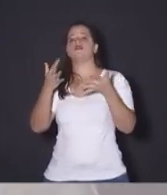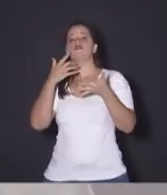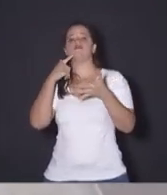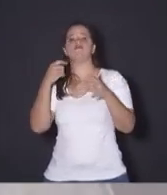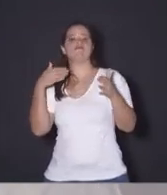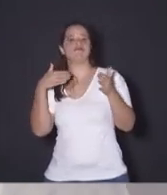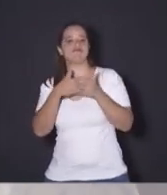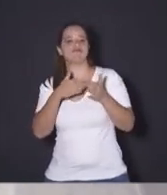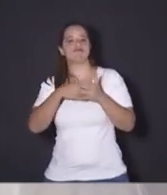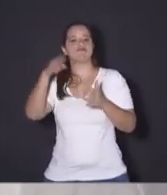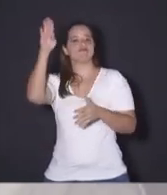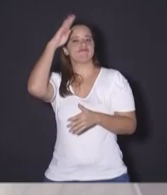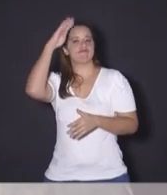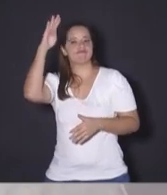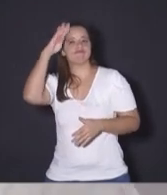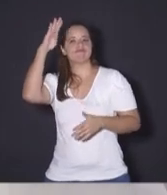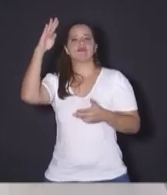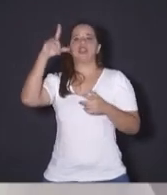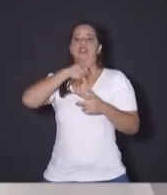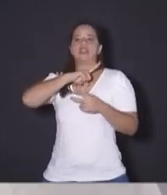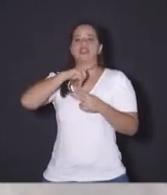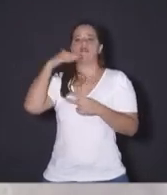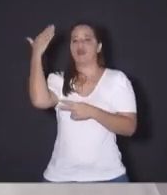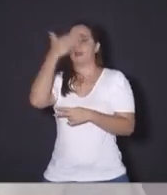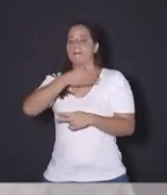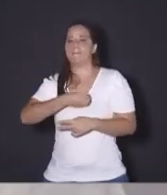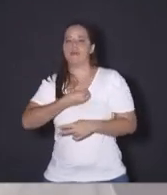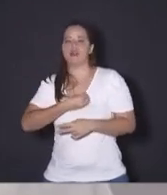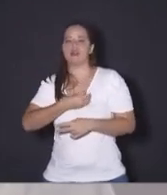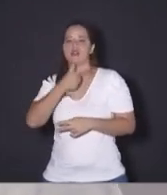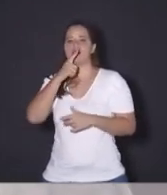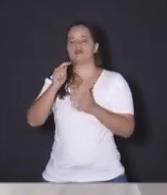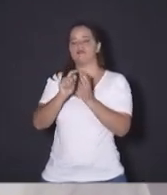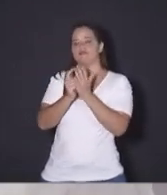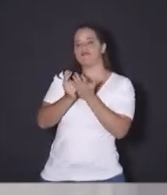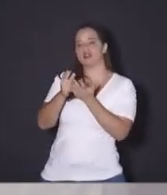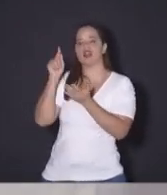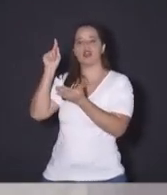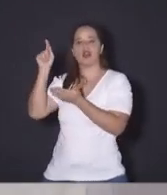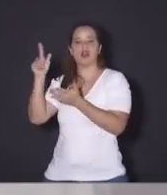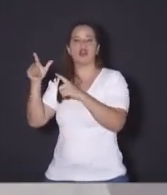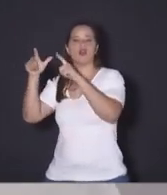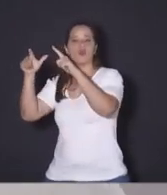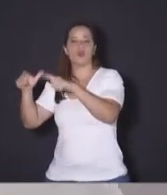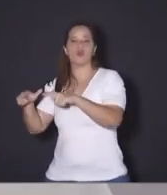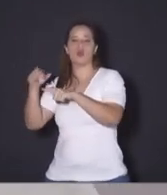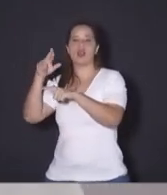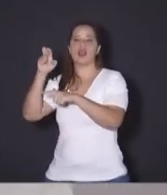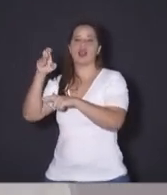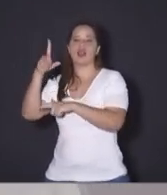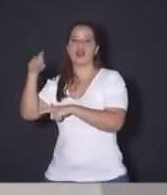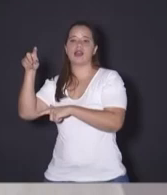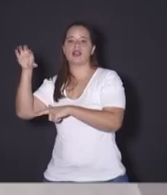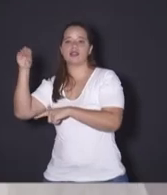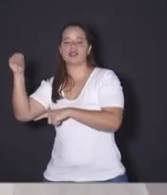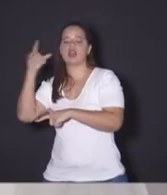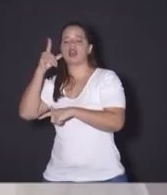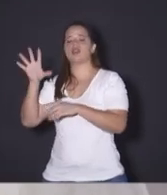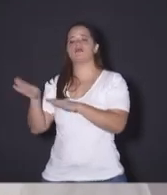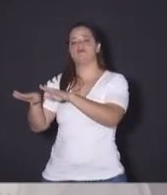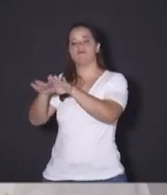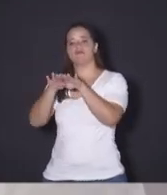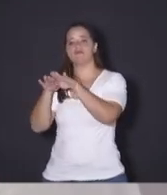combateu a ditadura militar você teve a presença dos jornalistas na redação né nos no processo de redemocratização